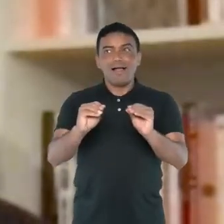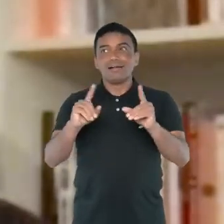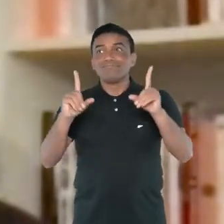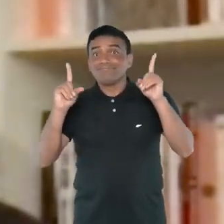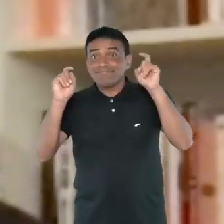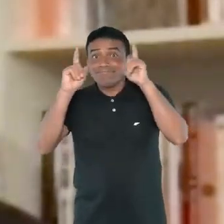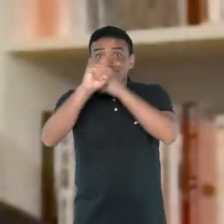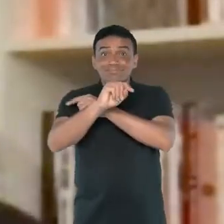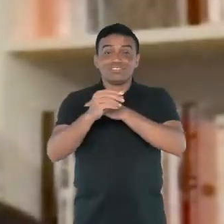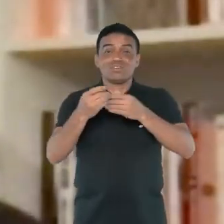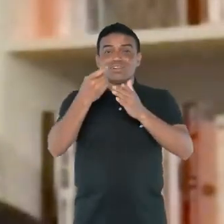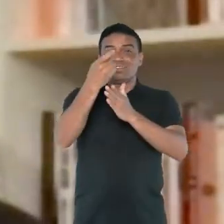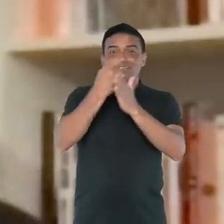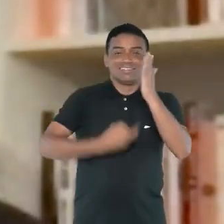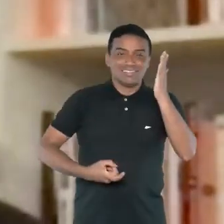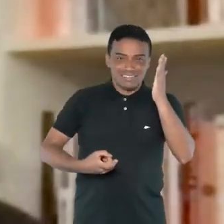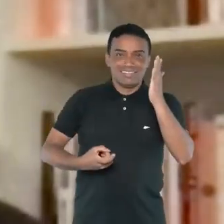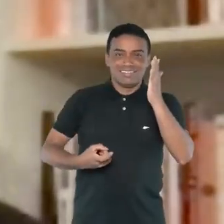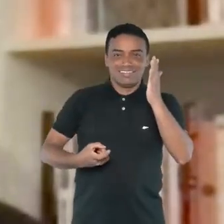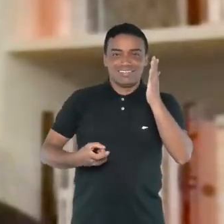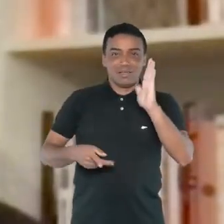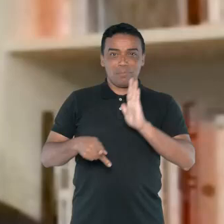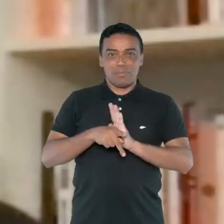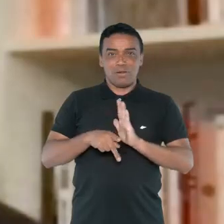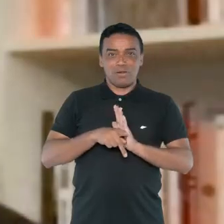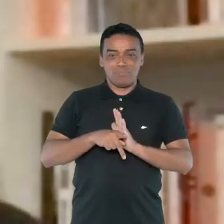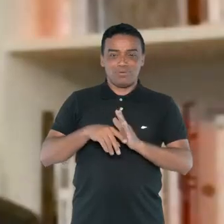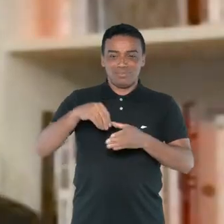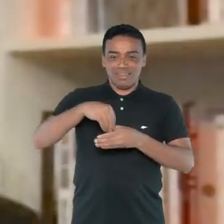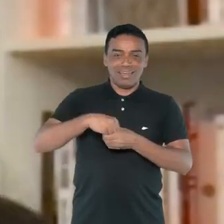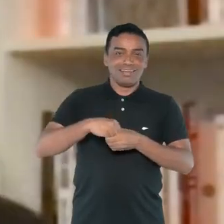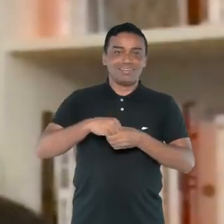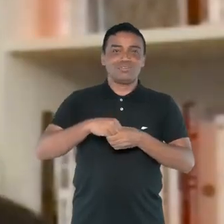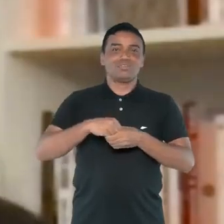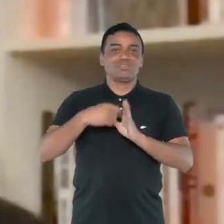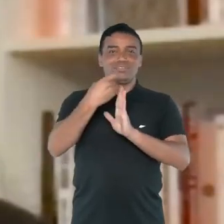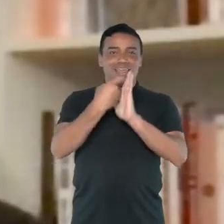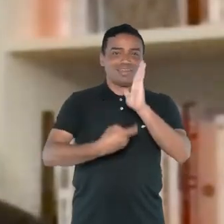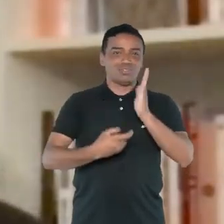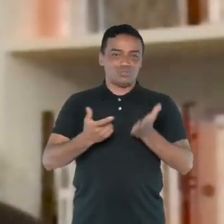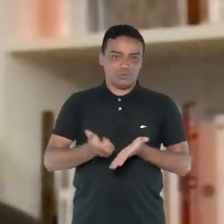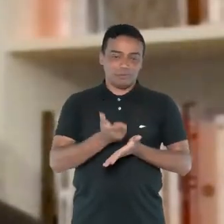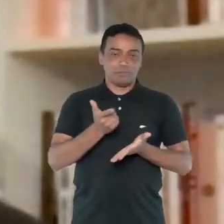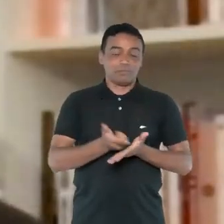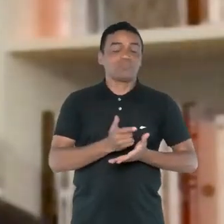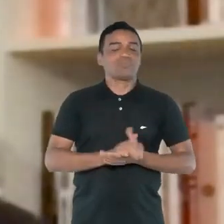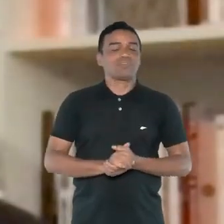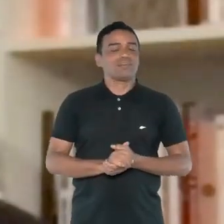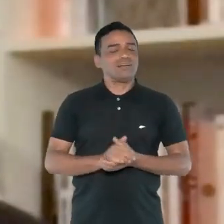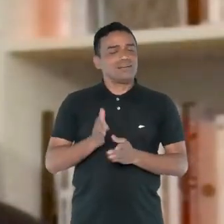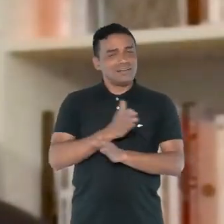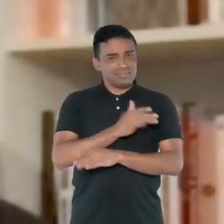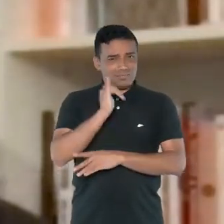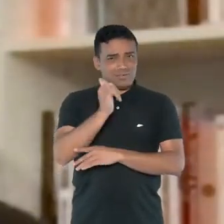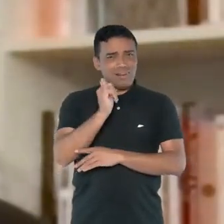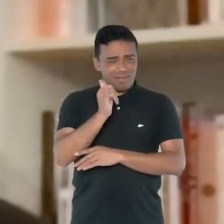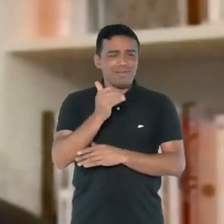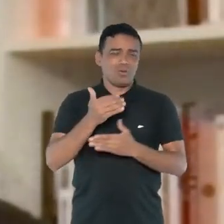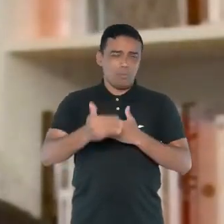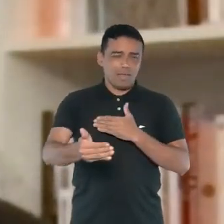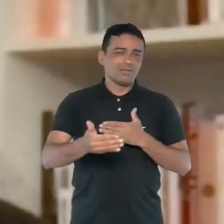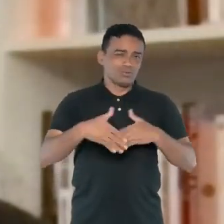complexidade àquilo que está neste livro. E como dizíamos logo desde o início, este